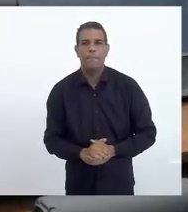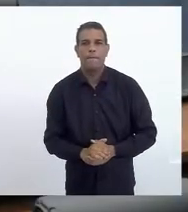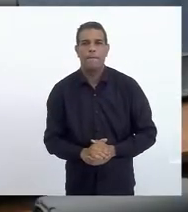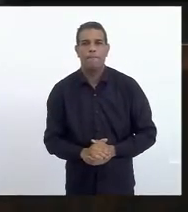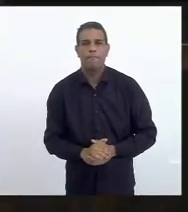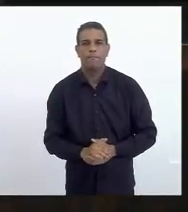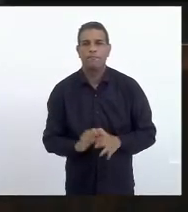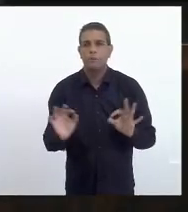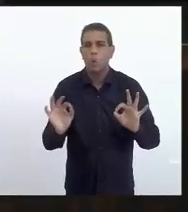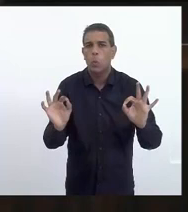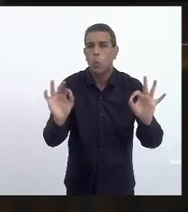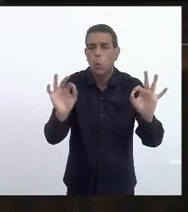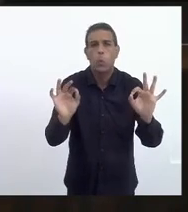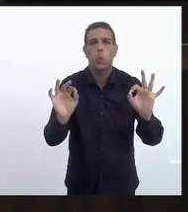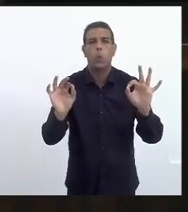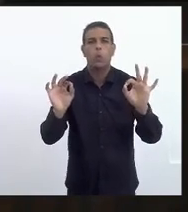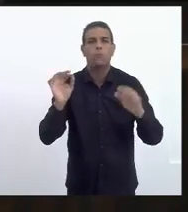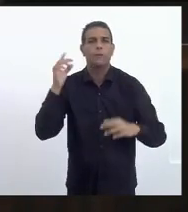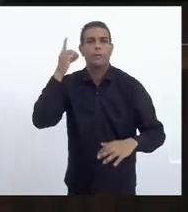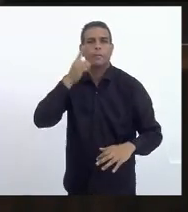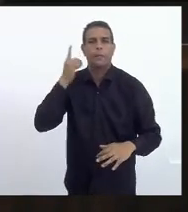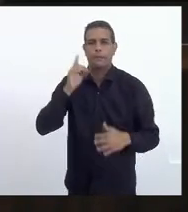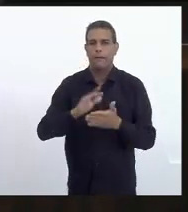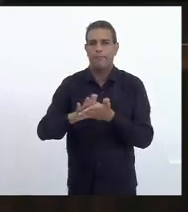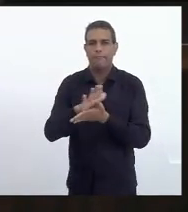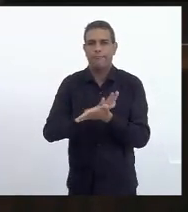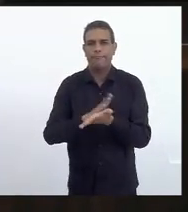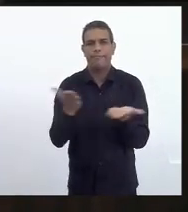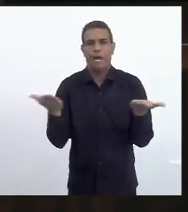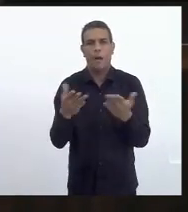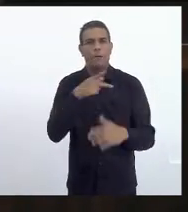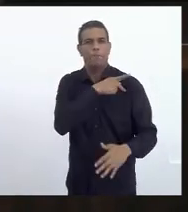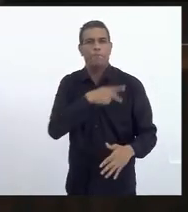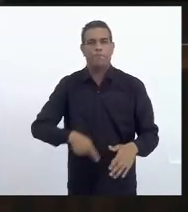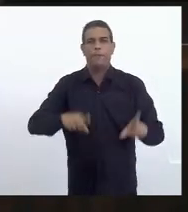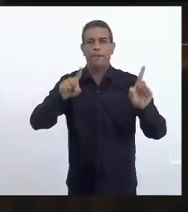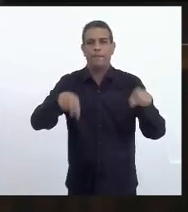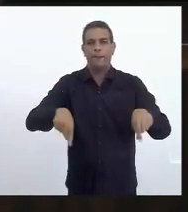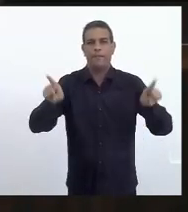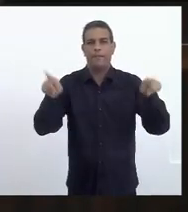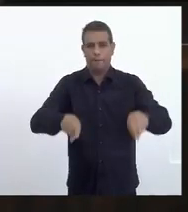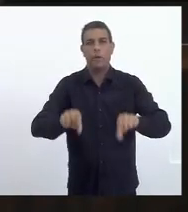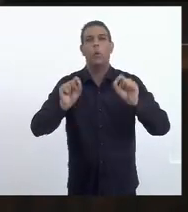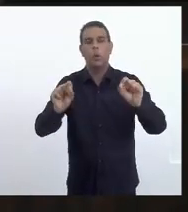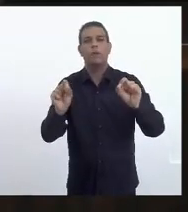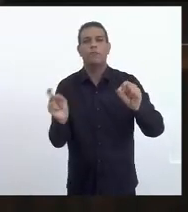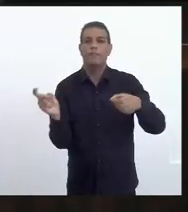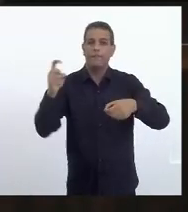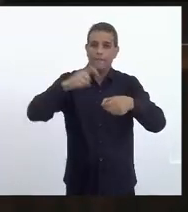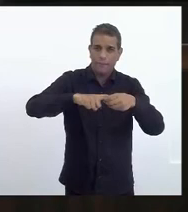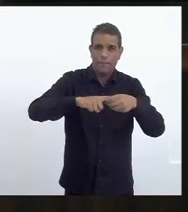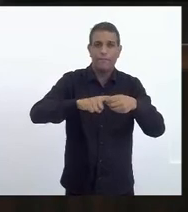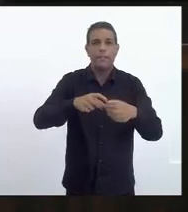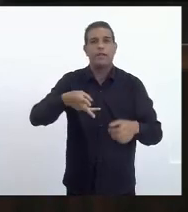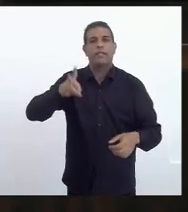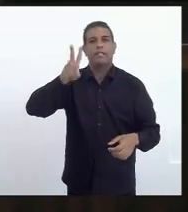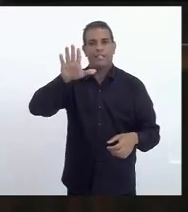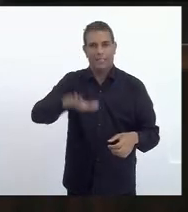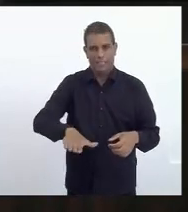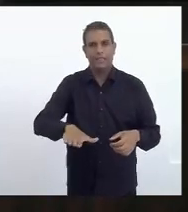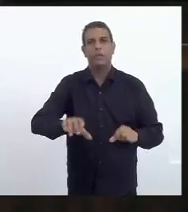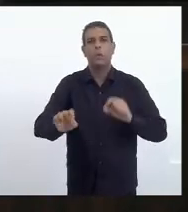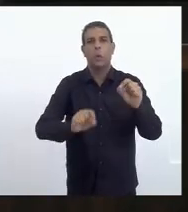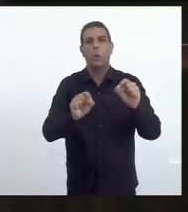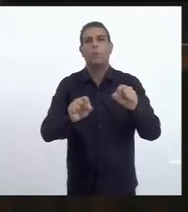e não havendo mais oradores inscritos a presidência suspende a sessão até às 15horas